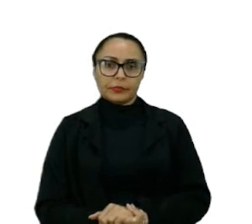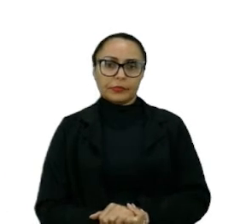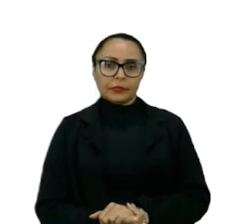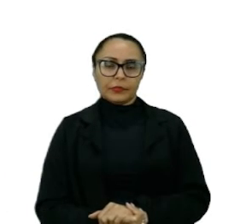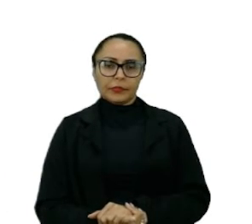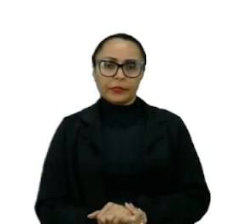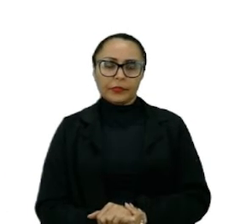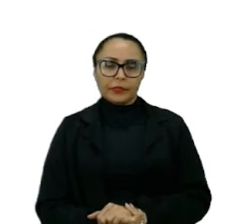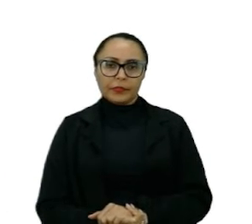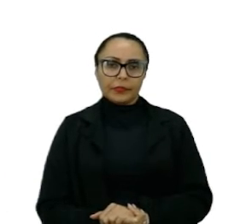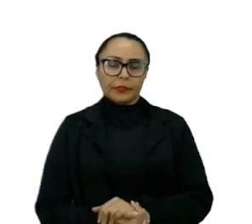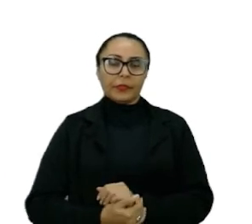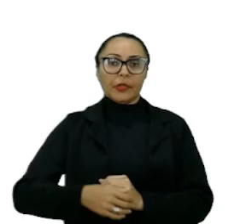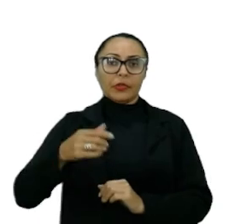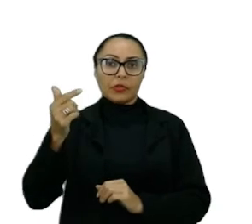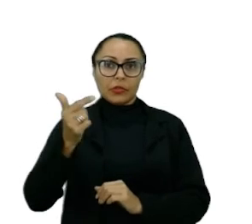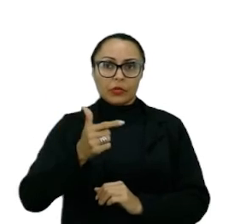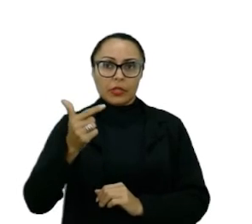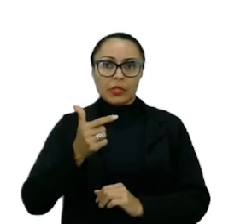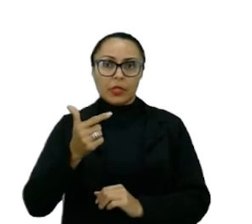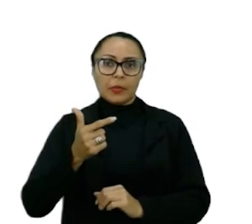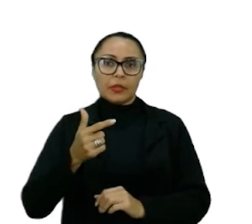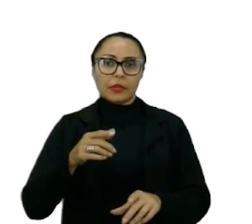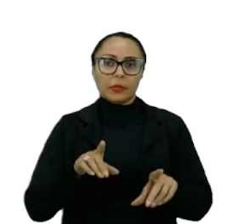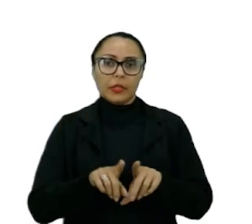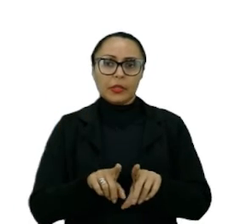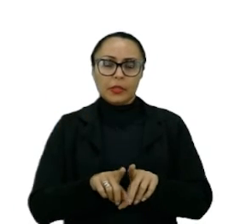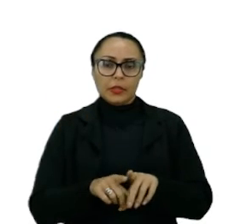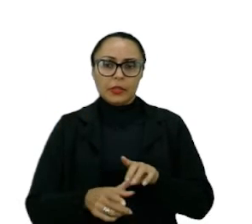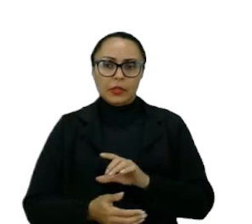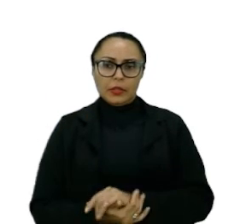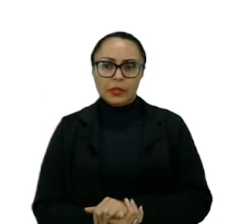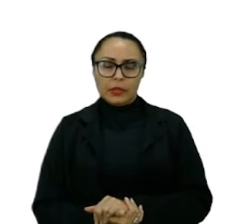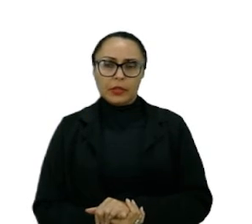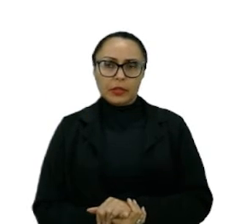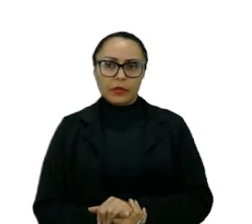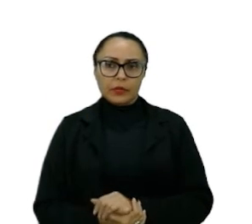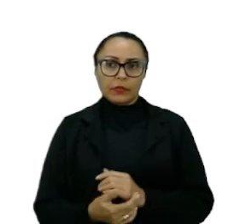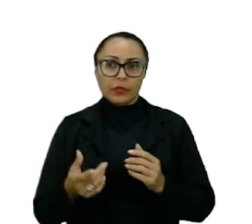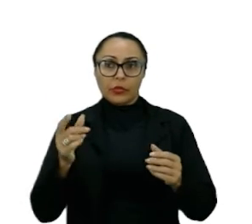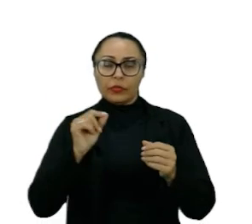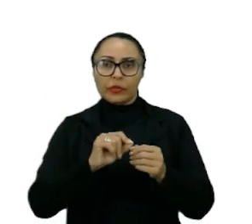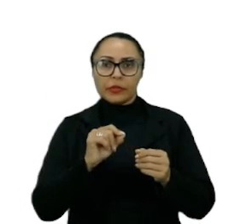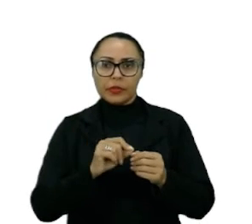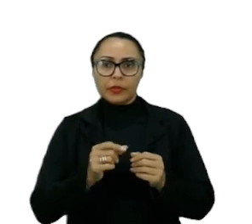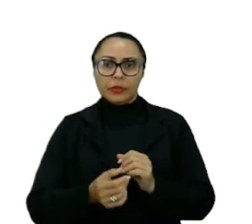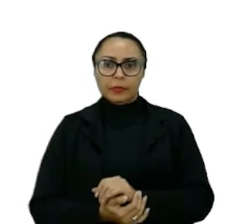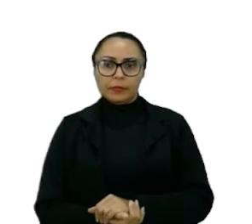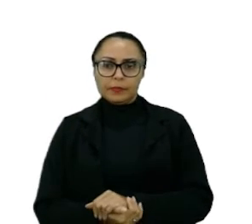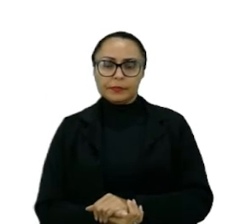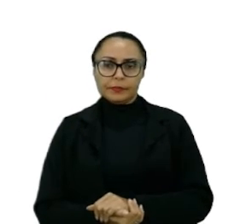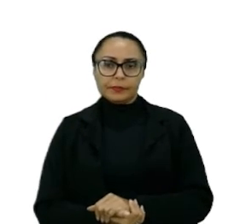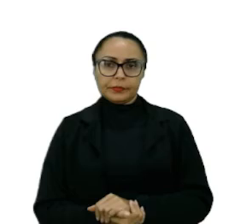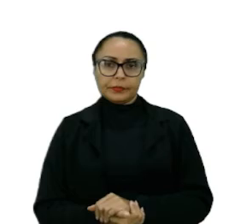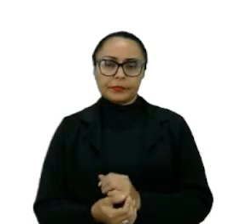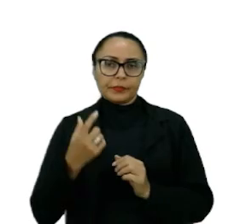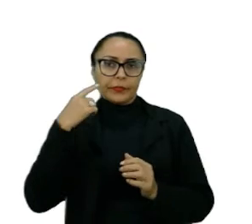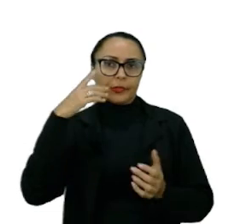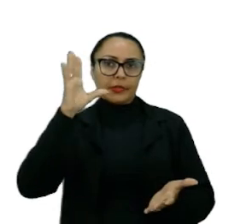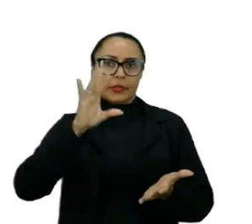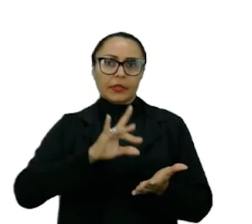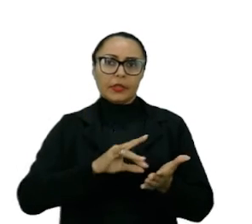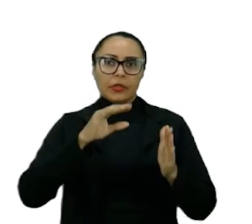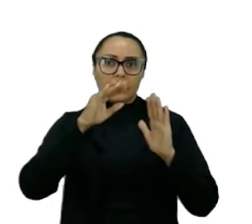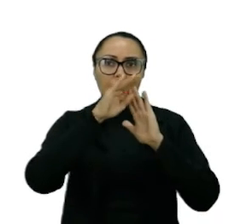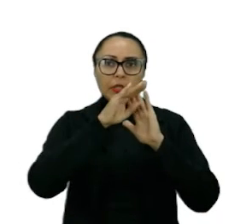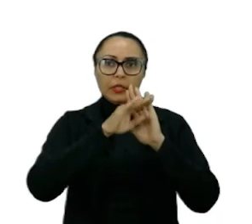A segunda etapa do ciclo vem o fazer. É realizar as tarefas que foram